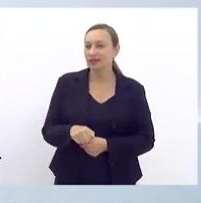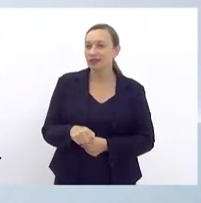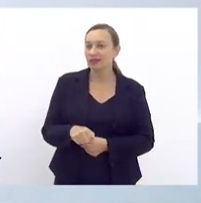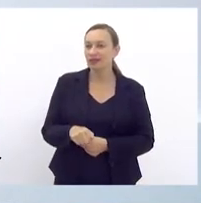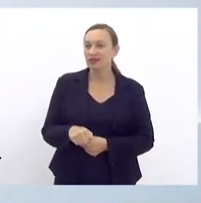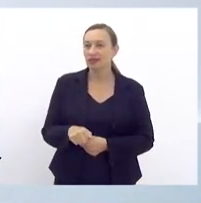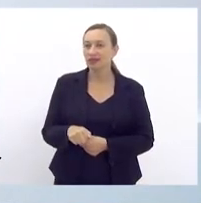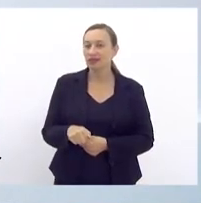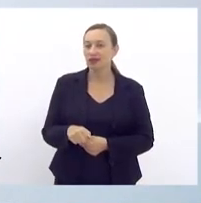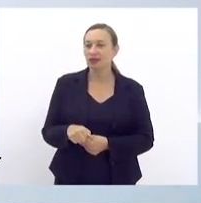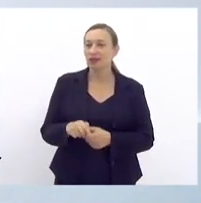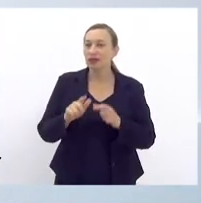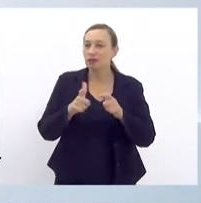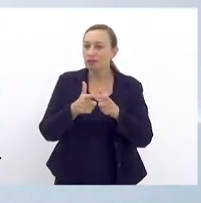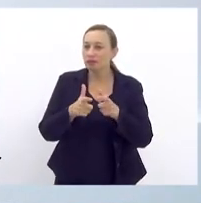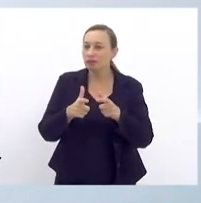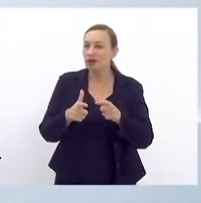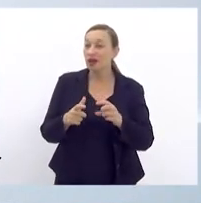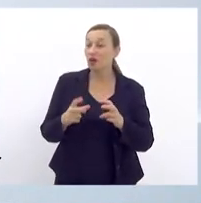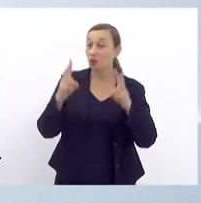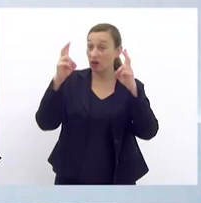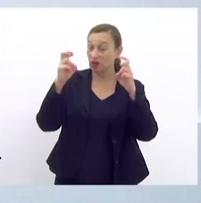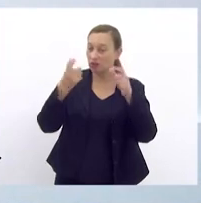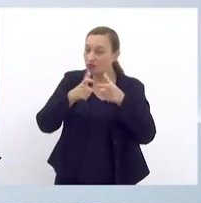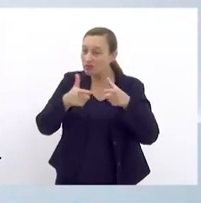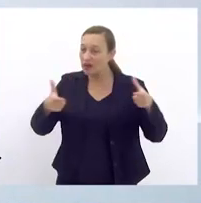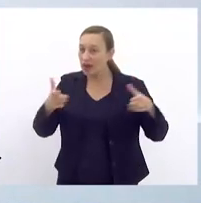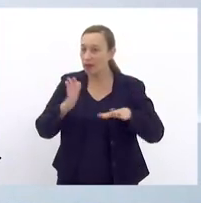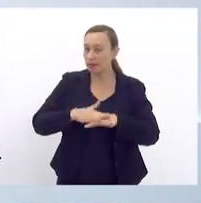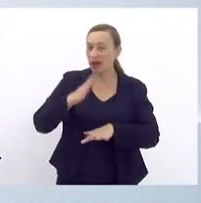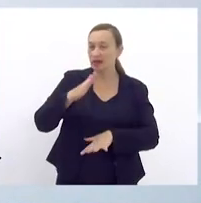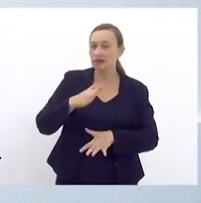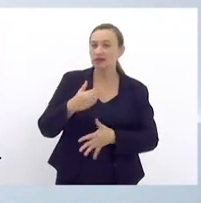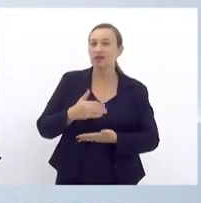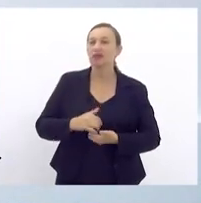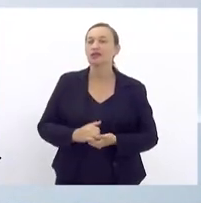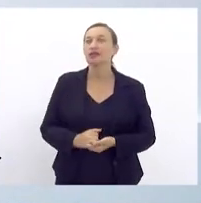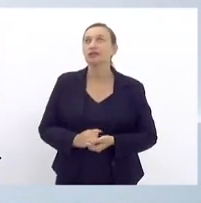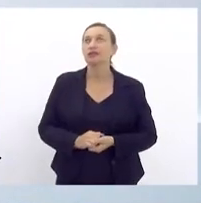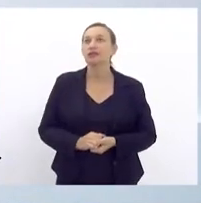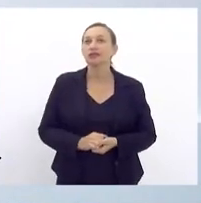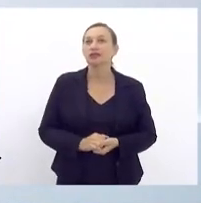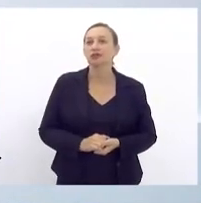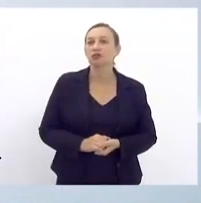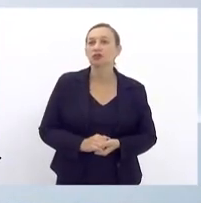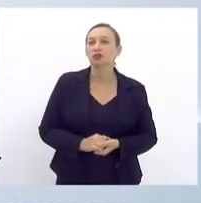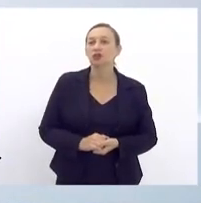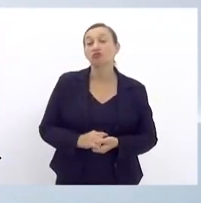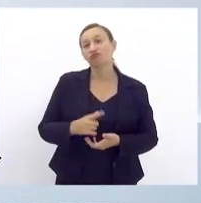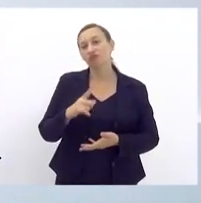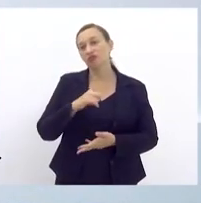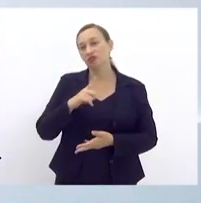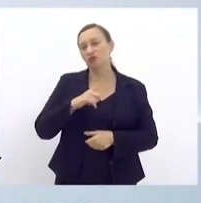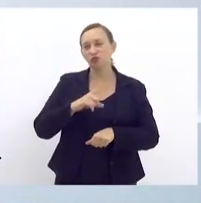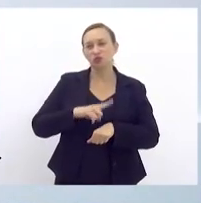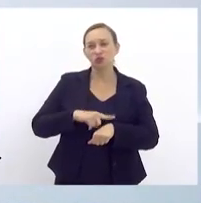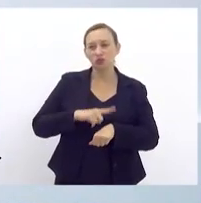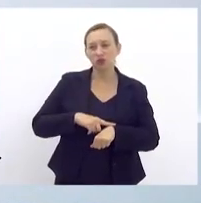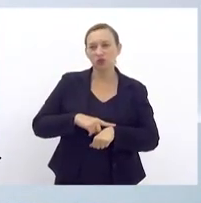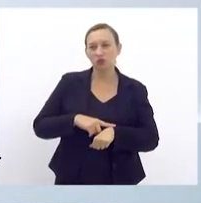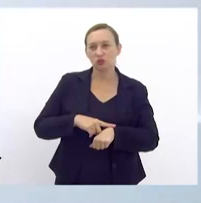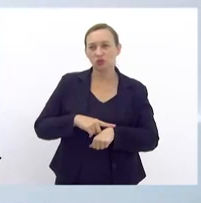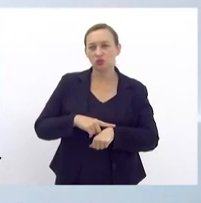luz sobre esse esse assunto tão importante para que a gente possa coibir né aquele recentemente a gente teve um episódio inatividade